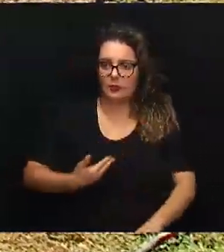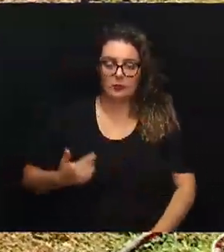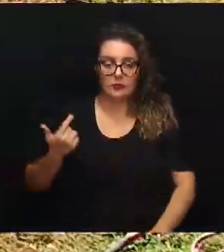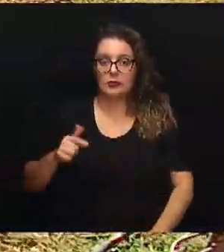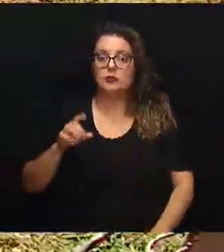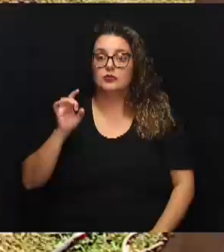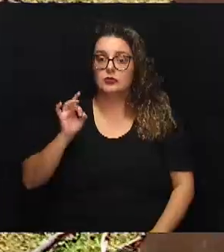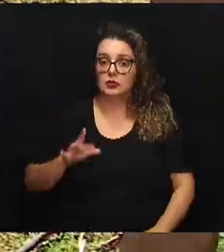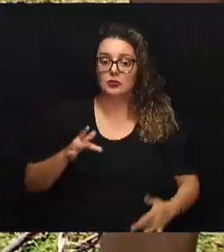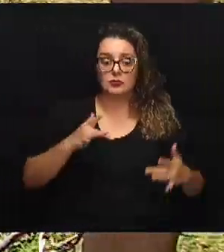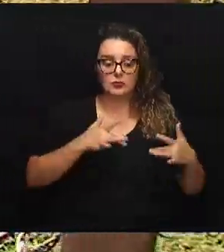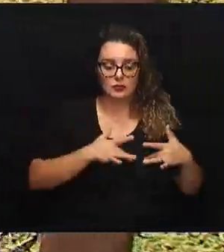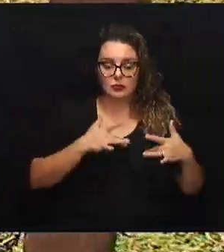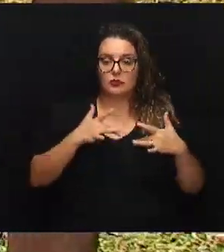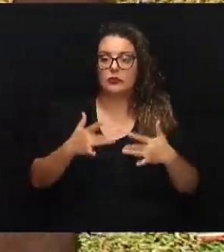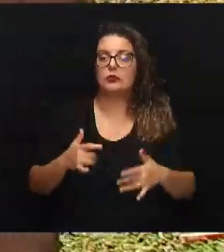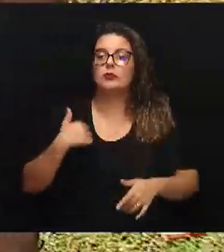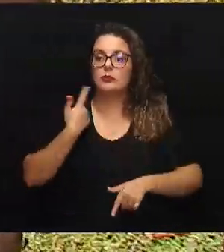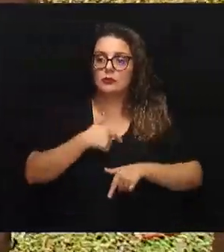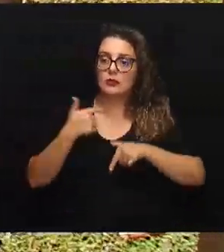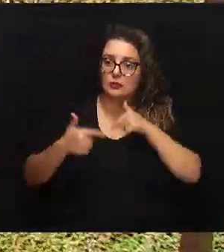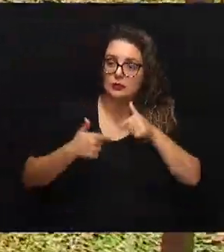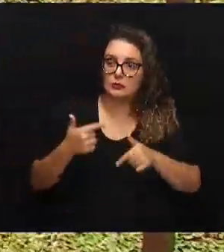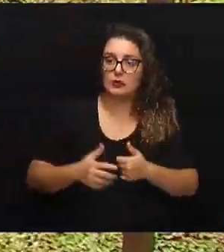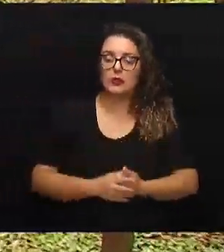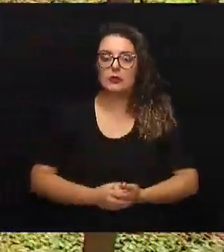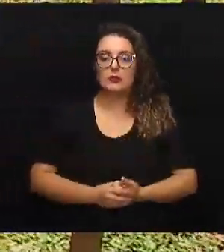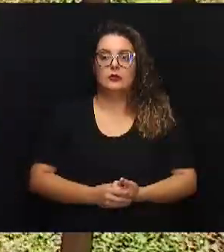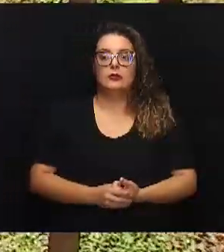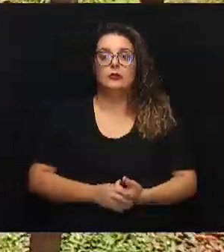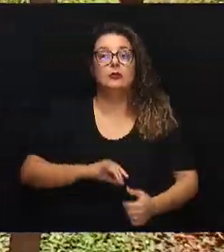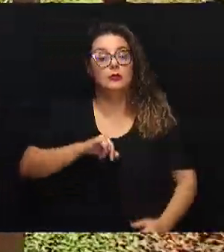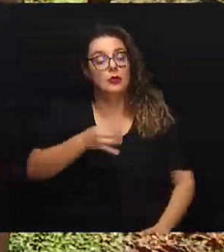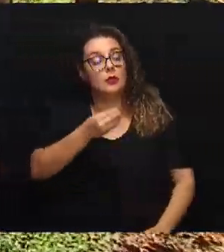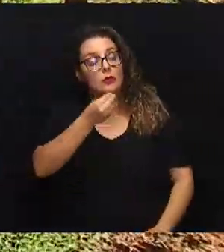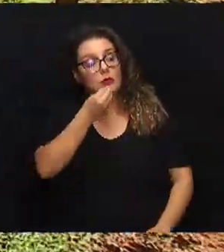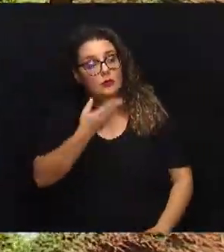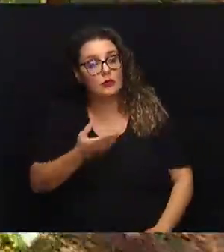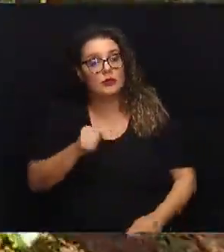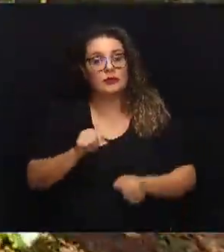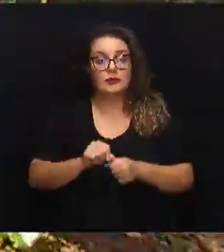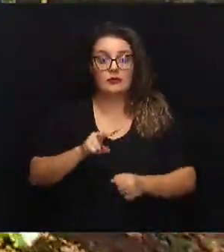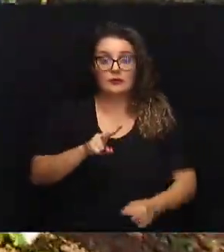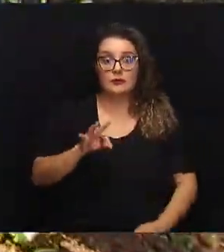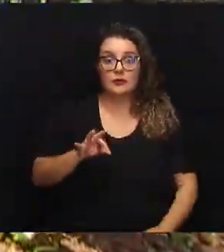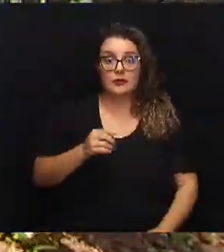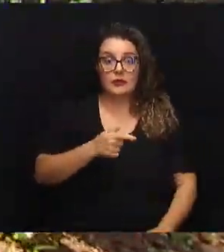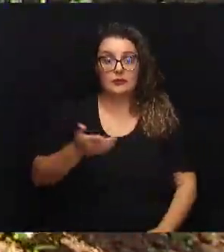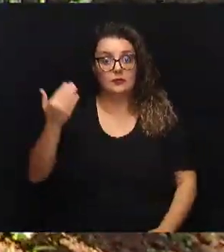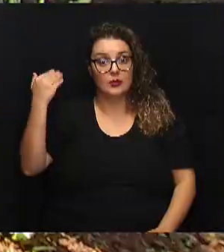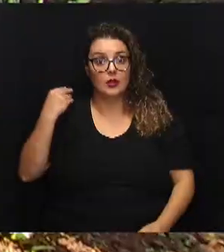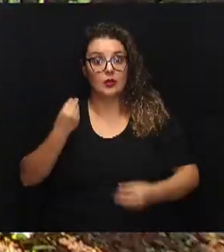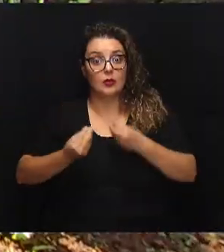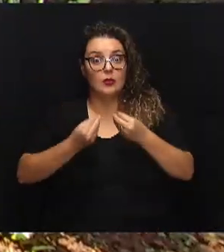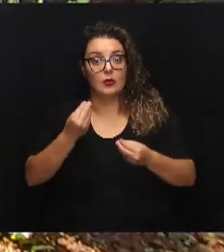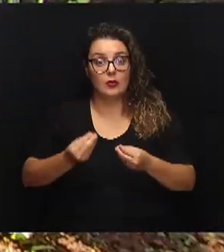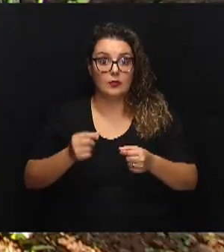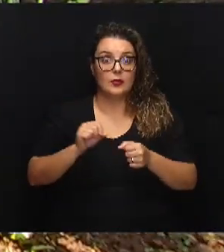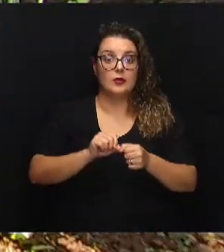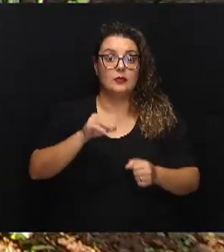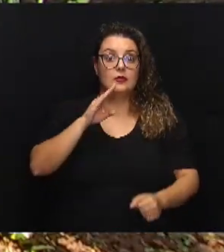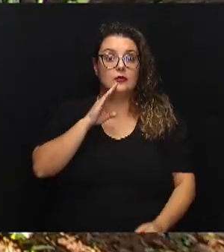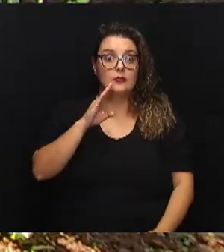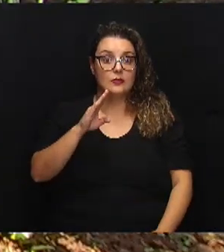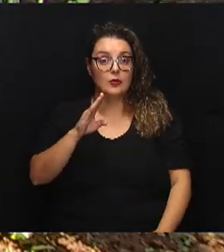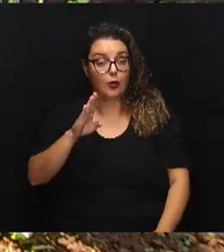apenas com doações e o nosso trabalho. Então, aproveitando o gancho, a gente fez um VT na semana passada mostrando como é que funciona o bazar